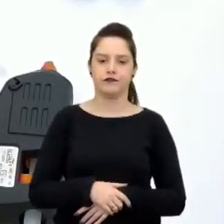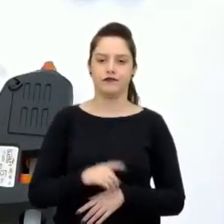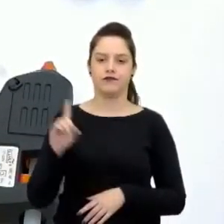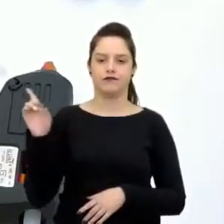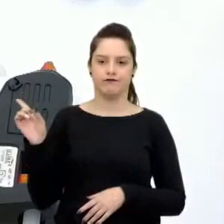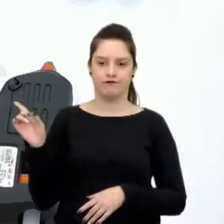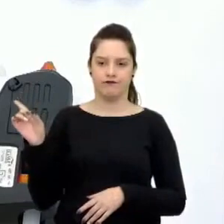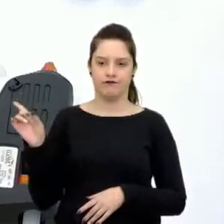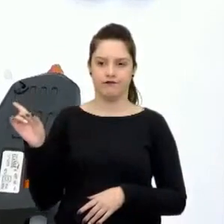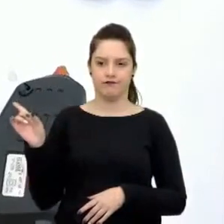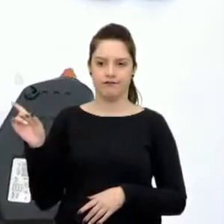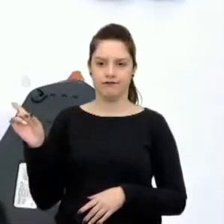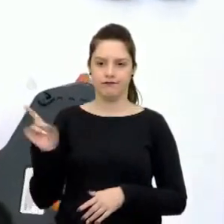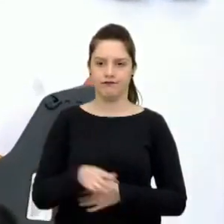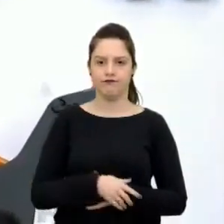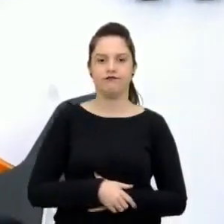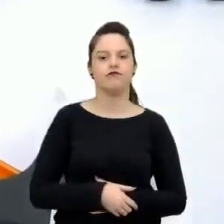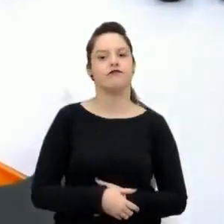fora, tá?